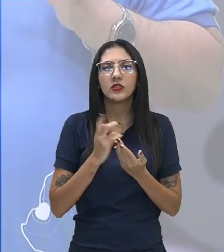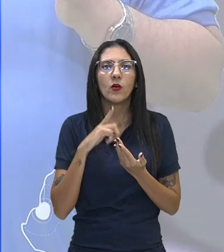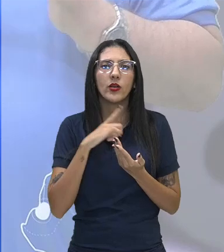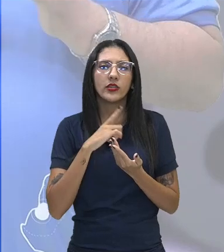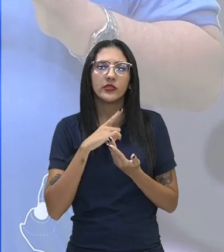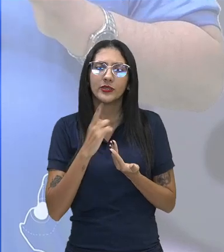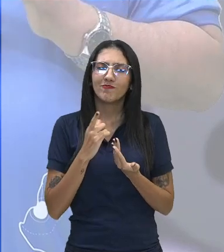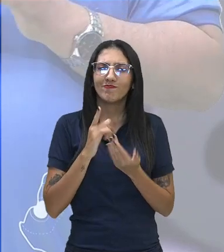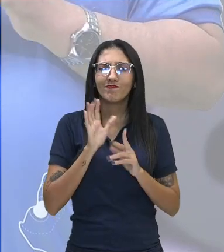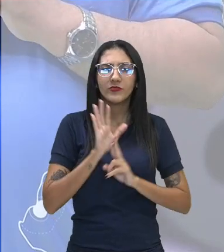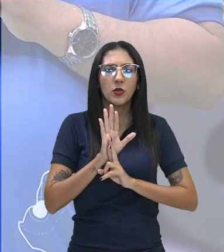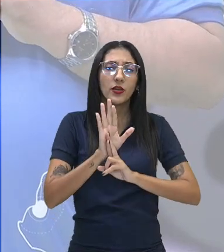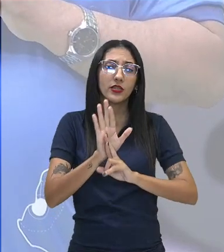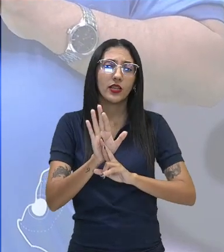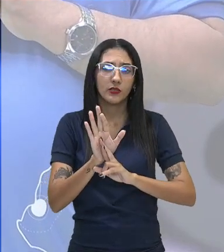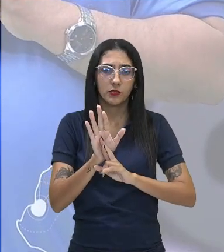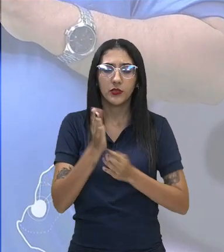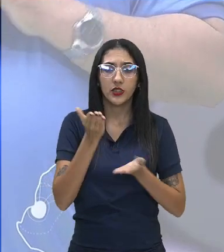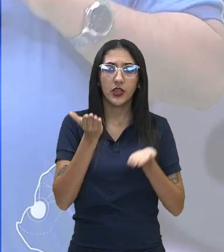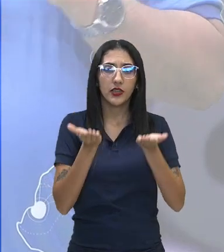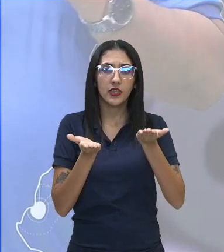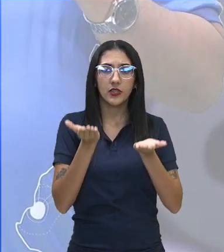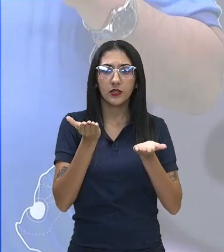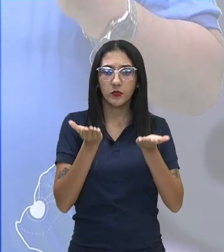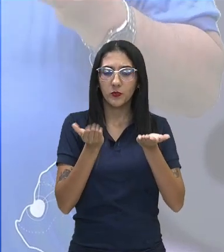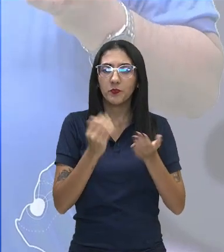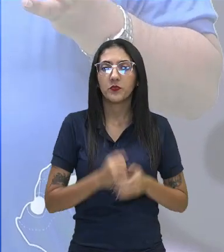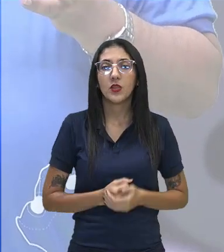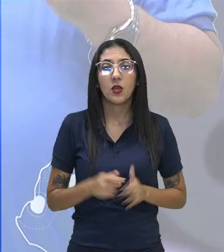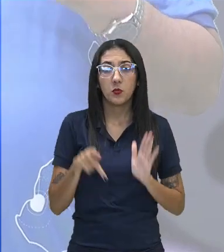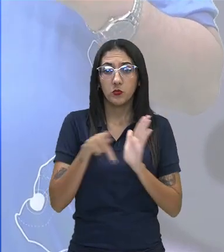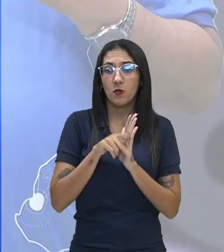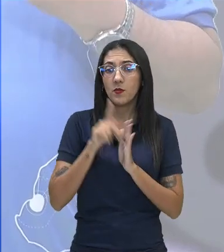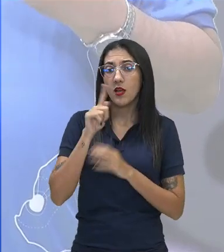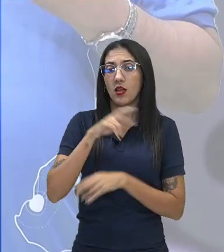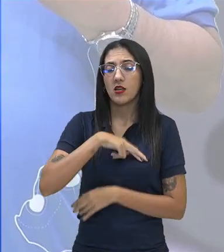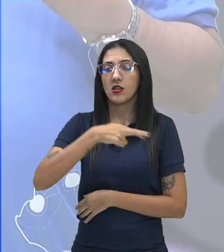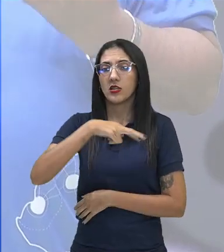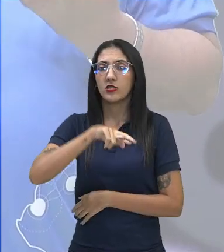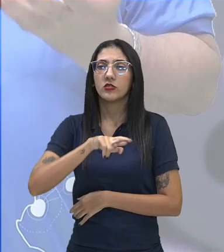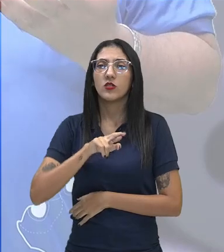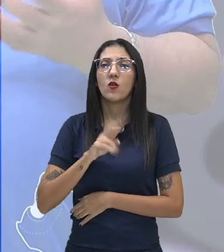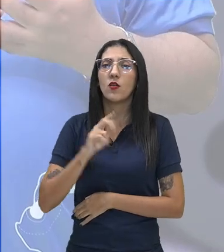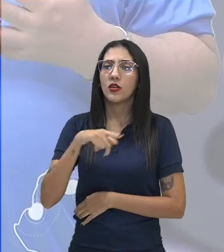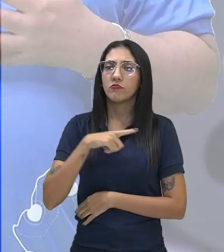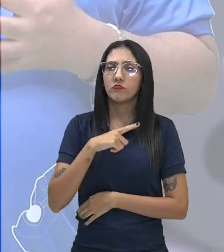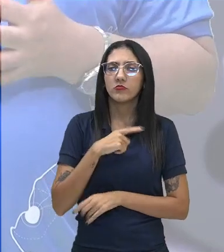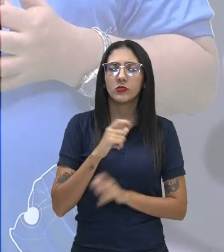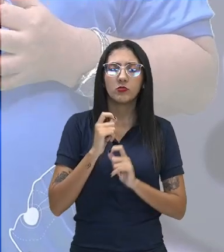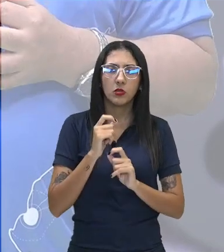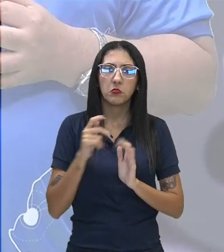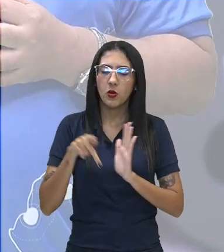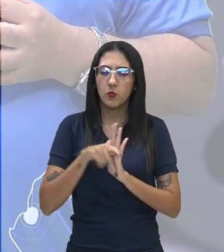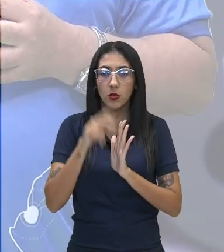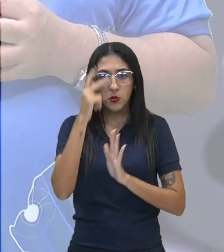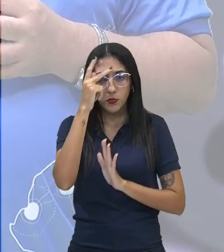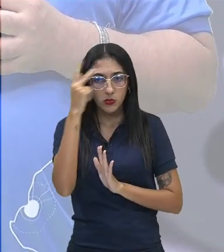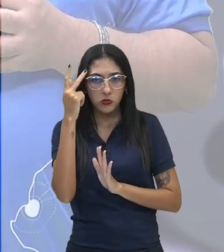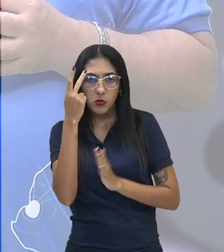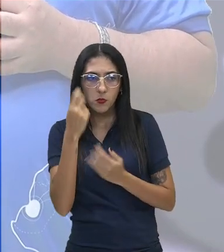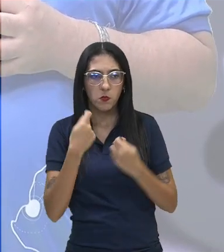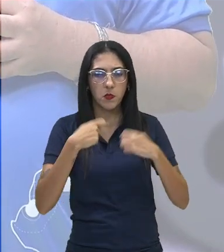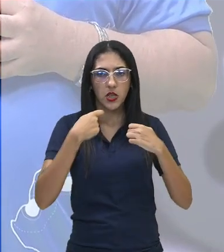ele representa esse equilíbrio que nas práticas taoístas é buscado pelos praticantes